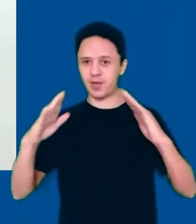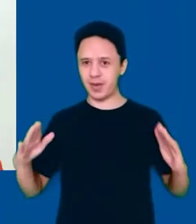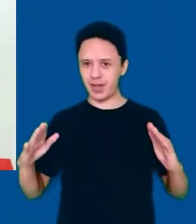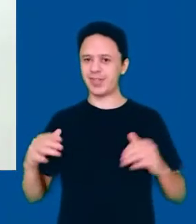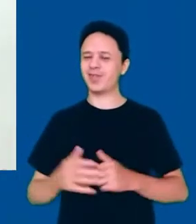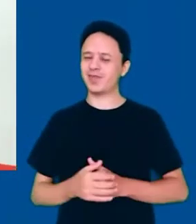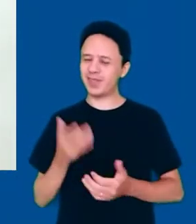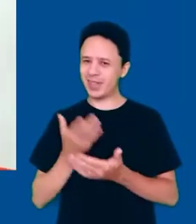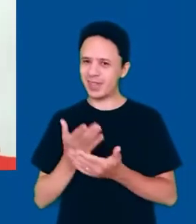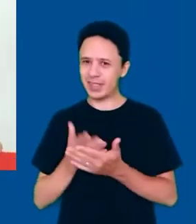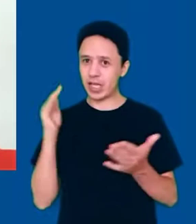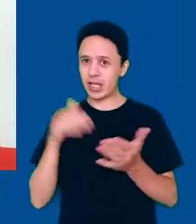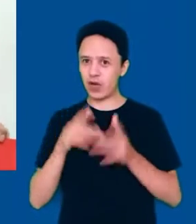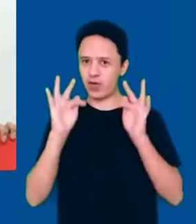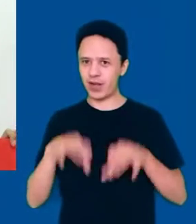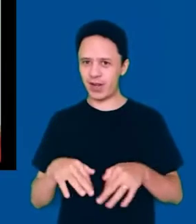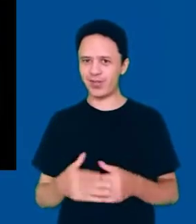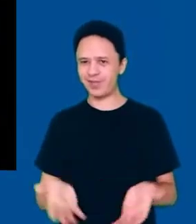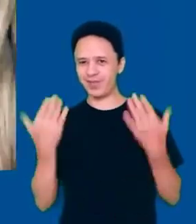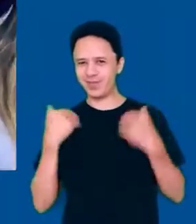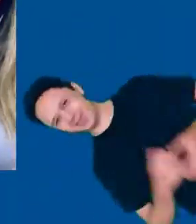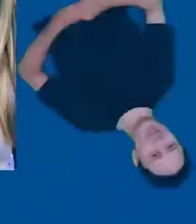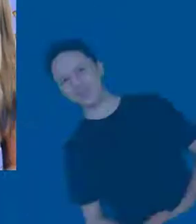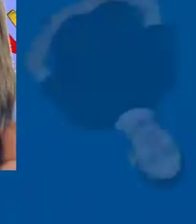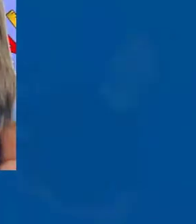de assistir a aula da Giz até o final. Vamos lá?